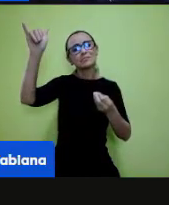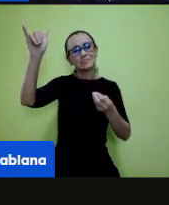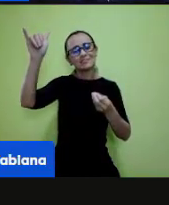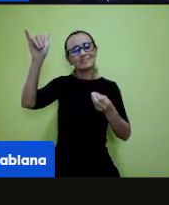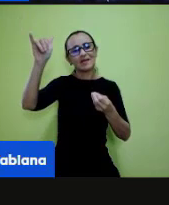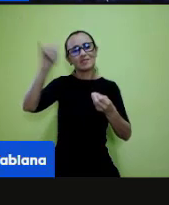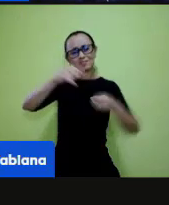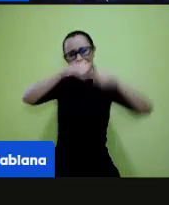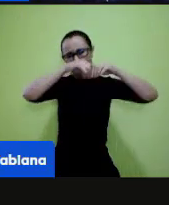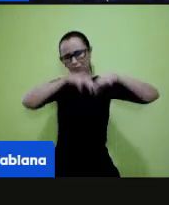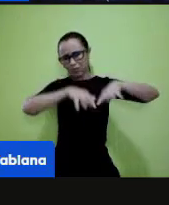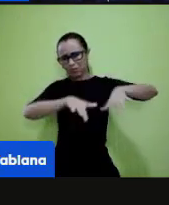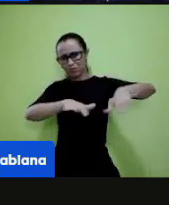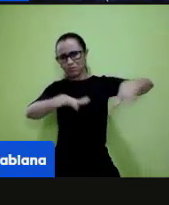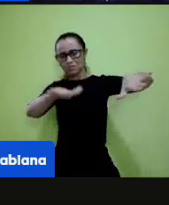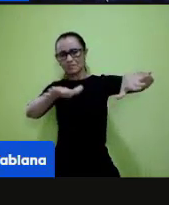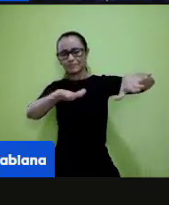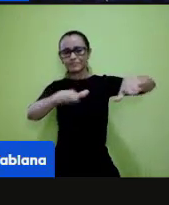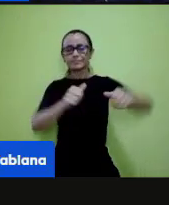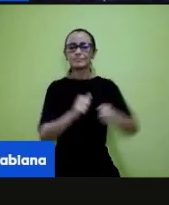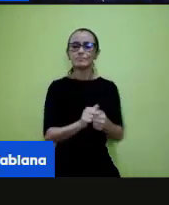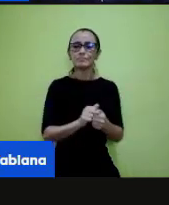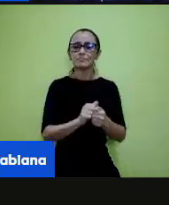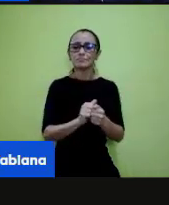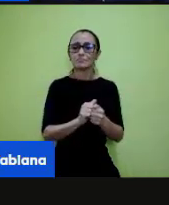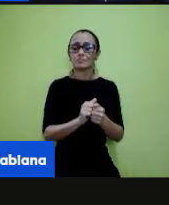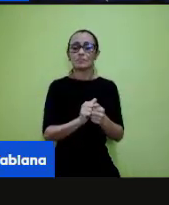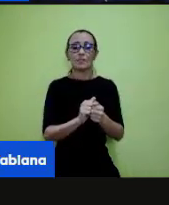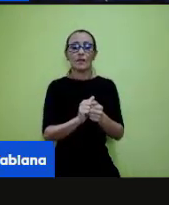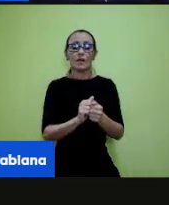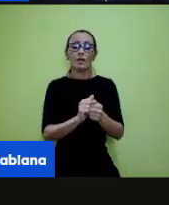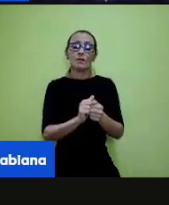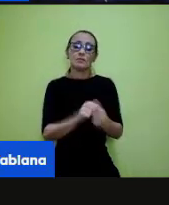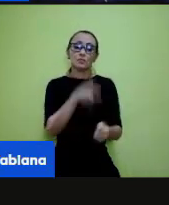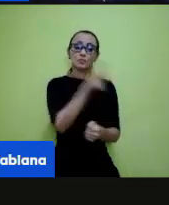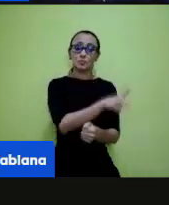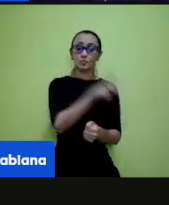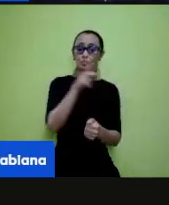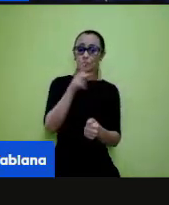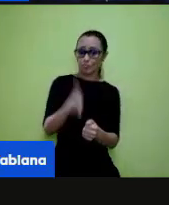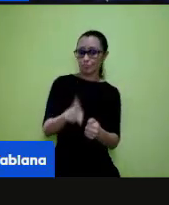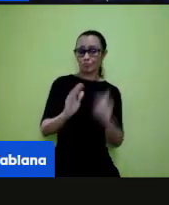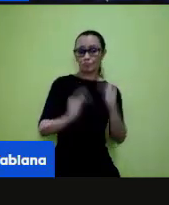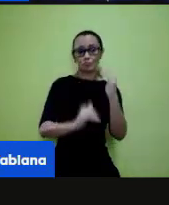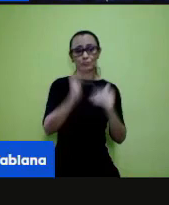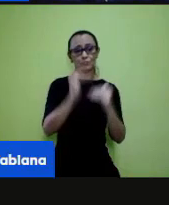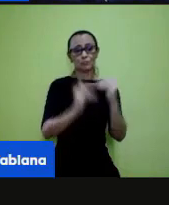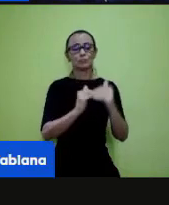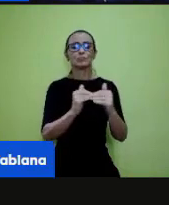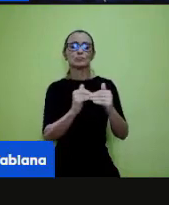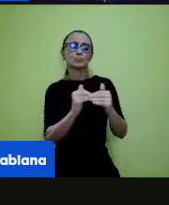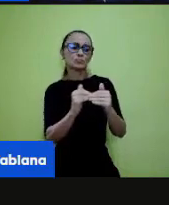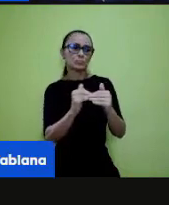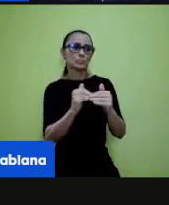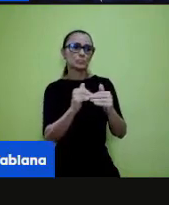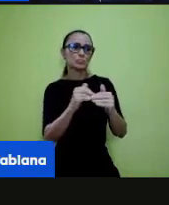vetores. Tá? Os colaboradores, professores, nós